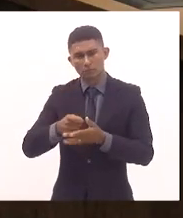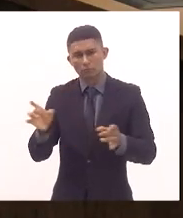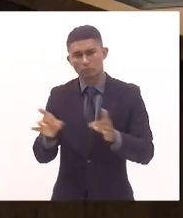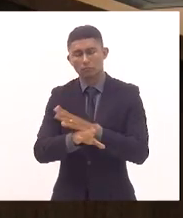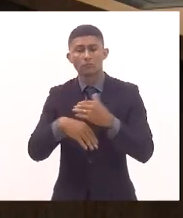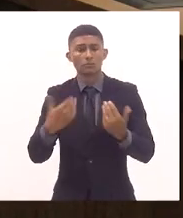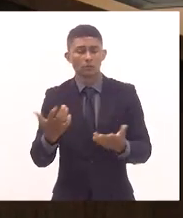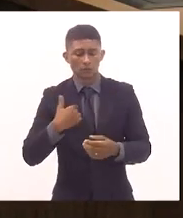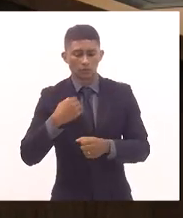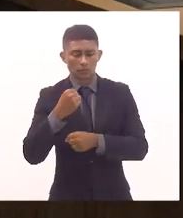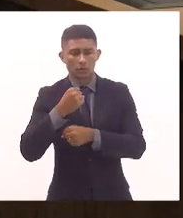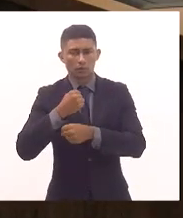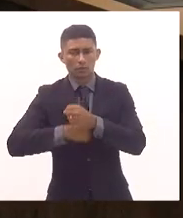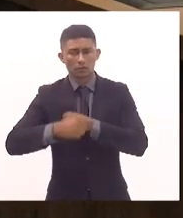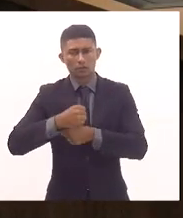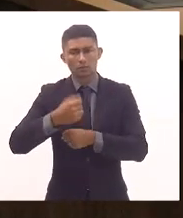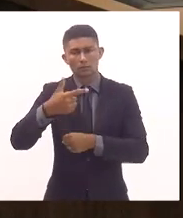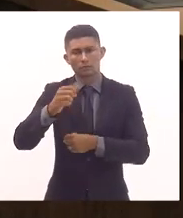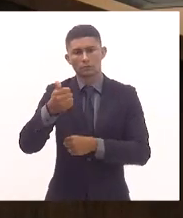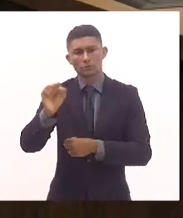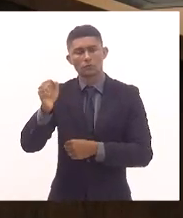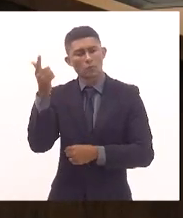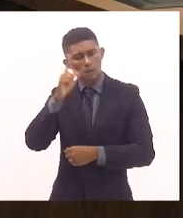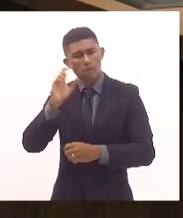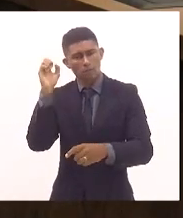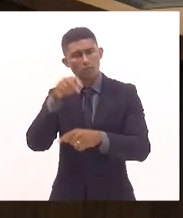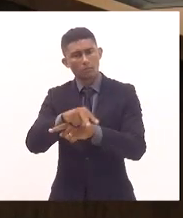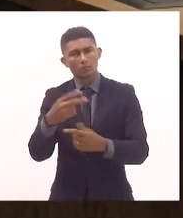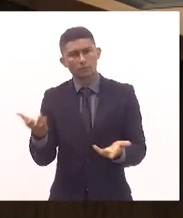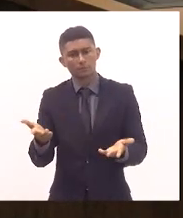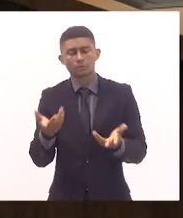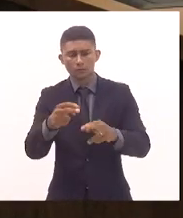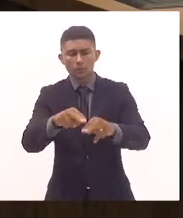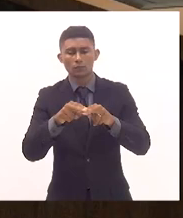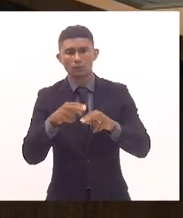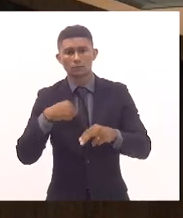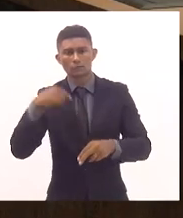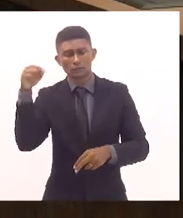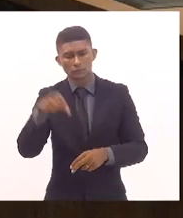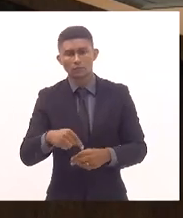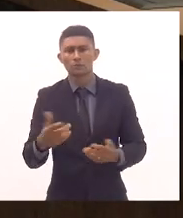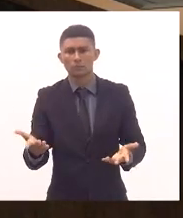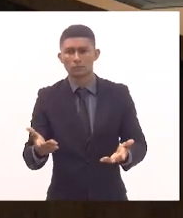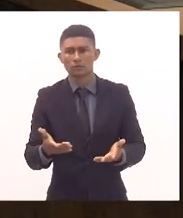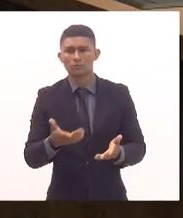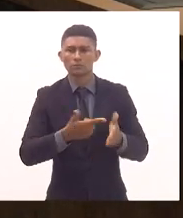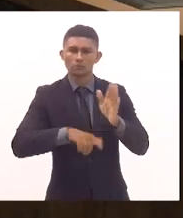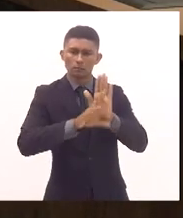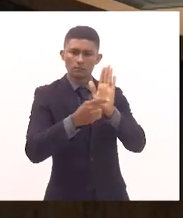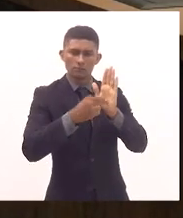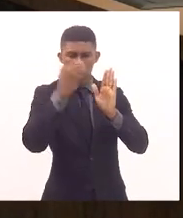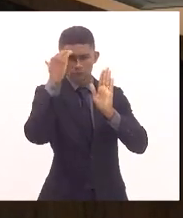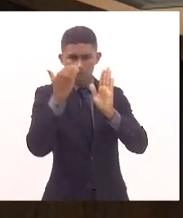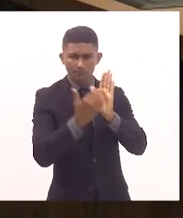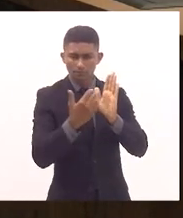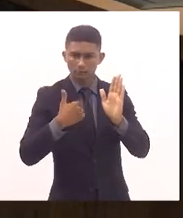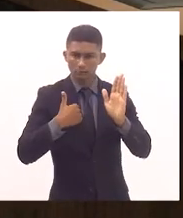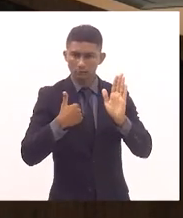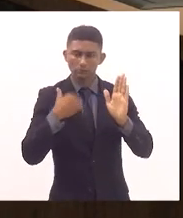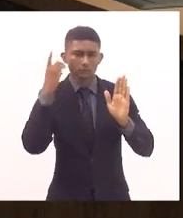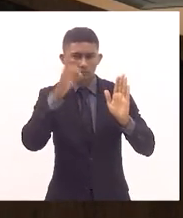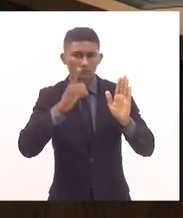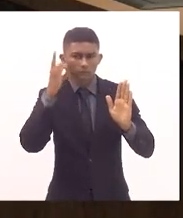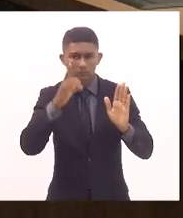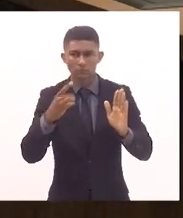em 2018 legitimamente e por isso estou aqui, oficialmente e legalmente diplomado pelo